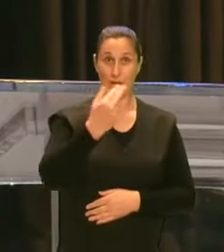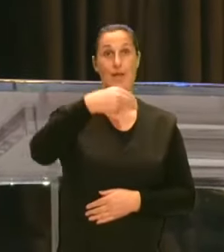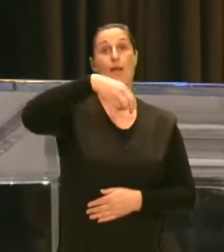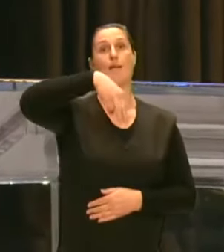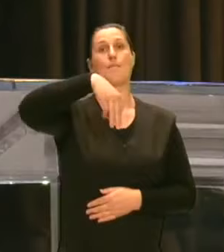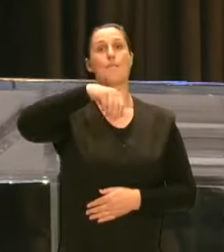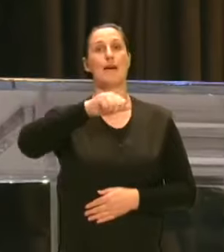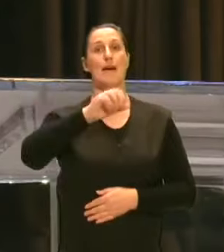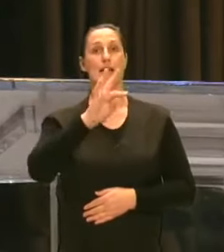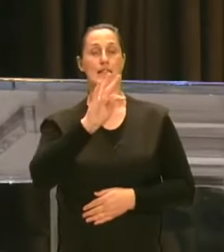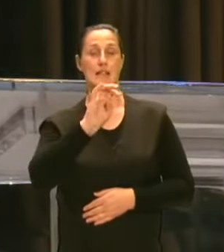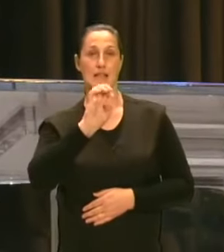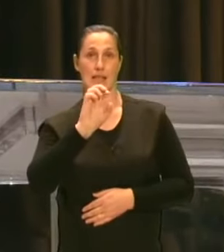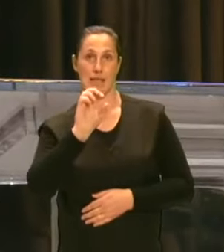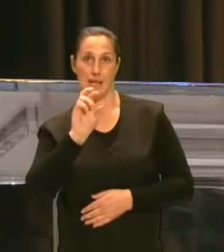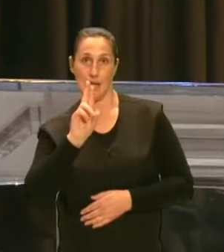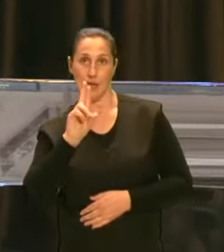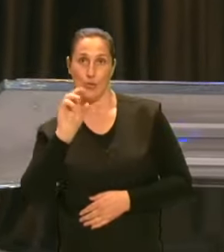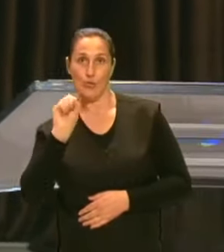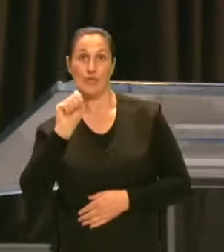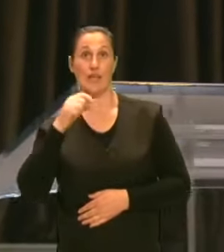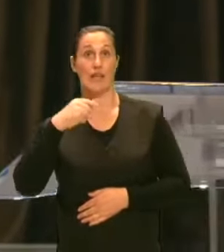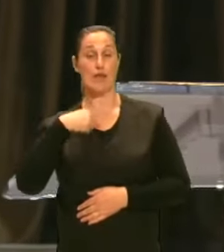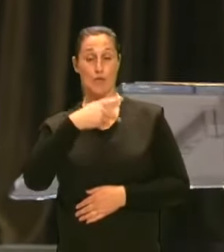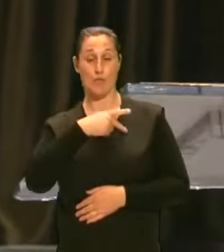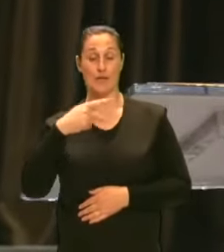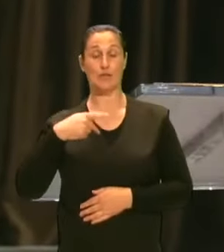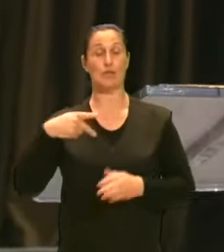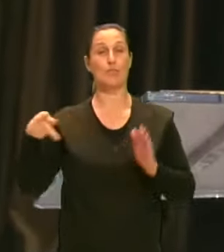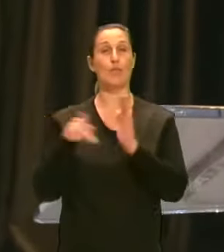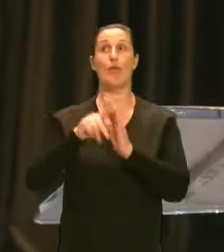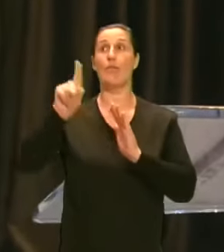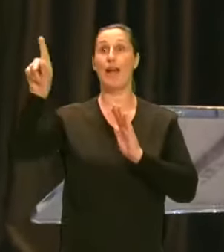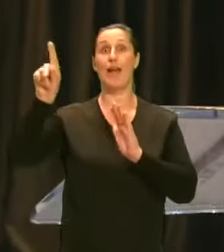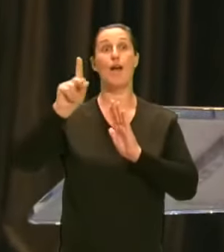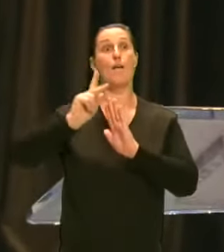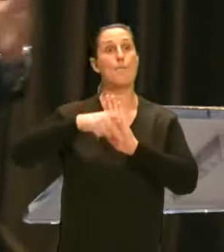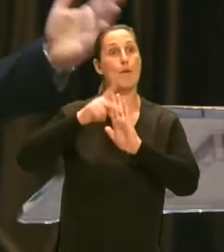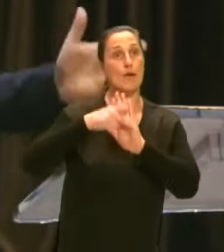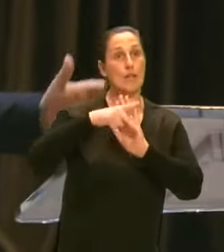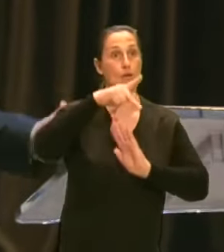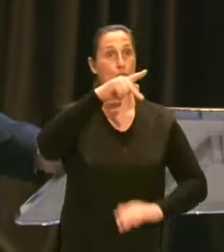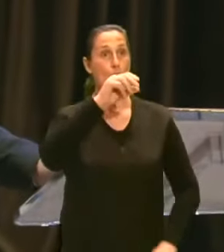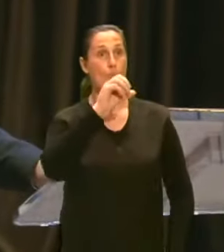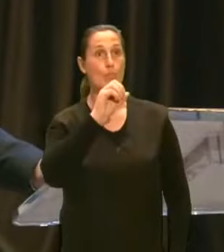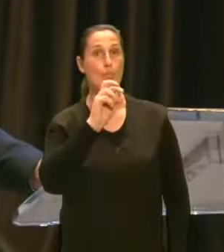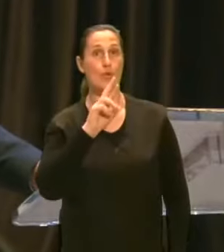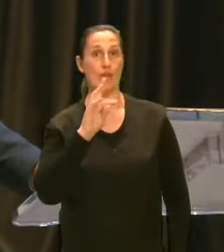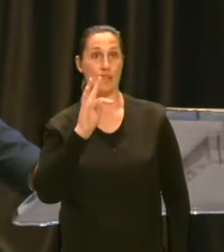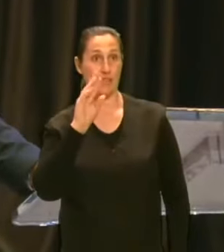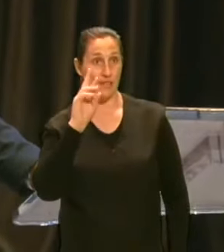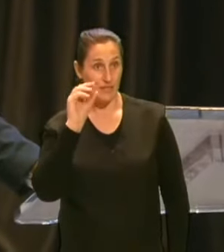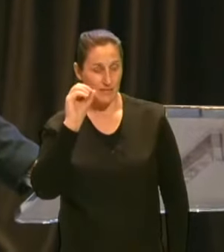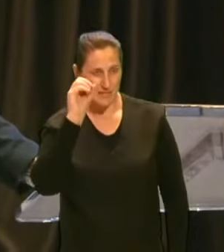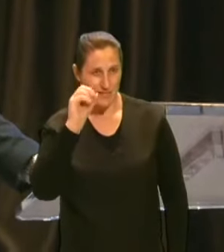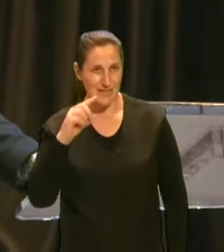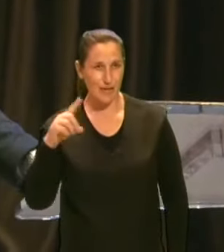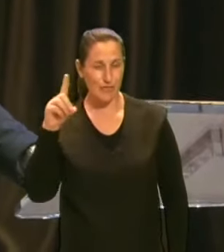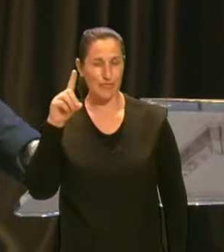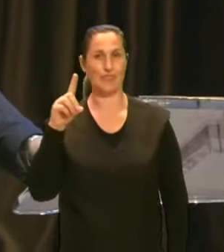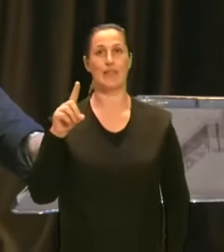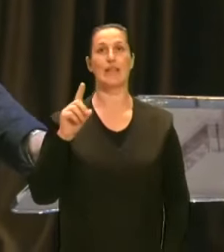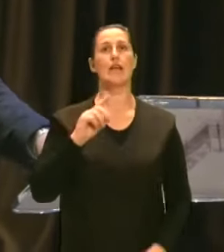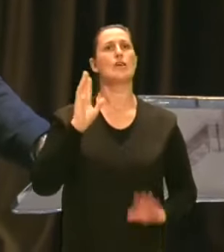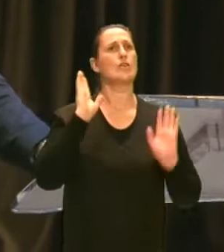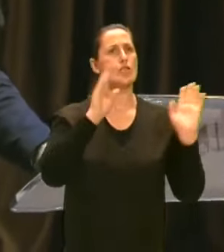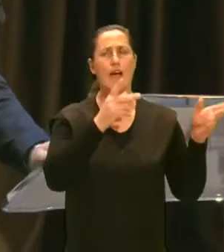do Campus Portão, né? É a PIB na região do Portão. Muitos já estiveram lá com a gente, já nos